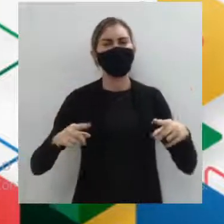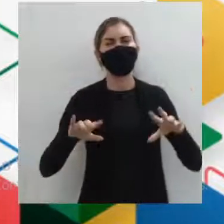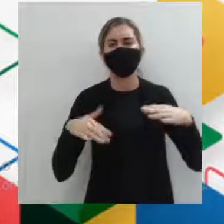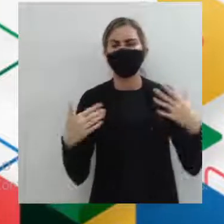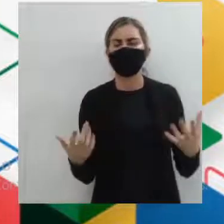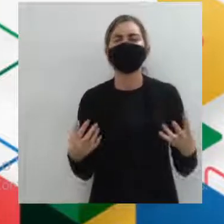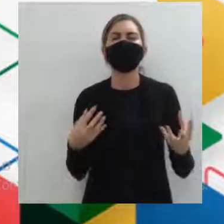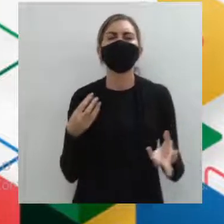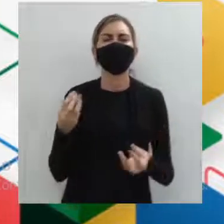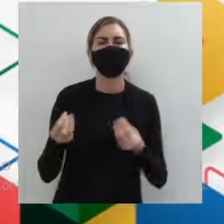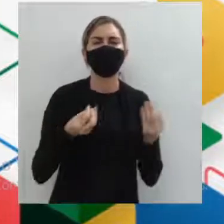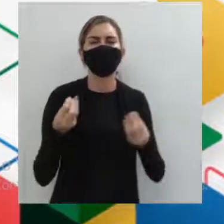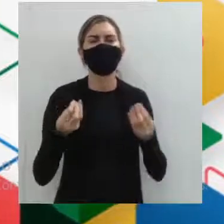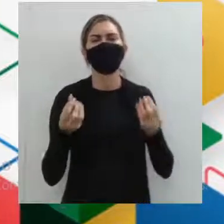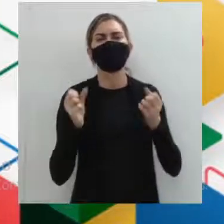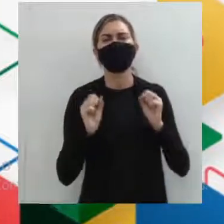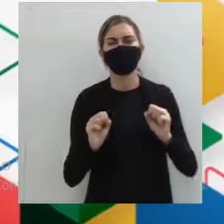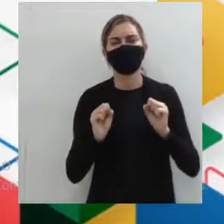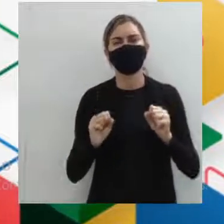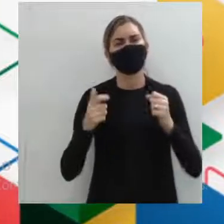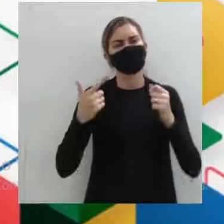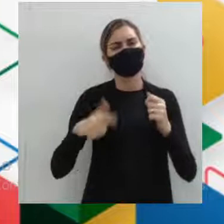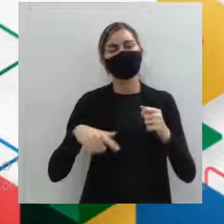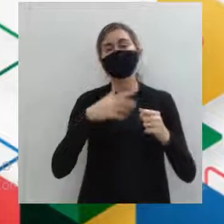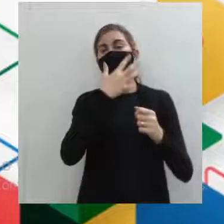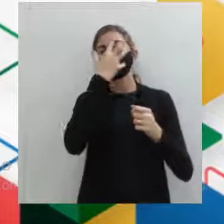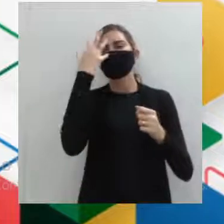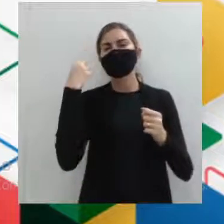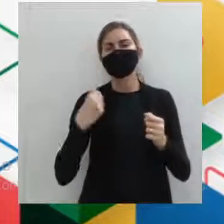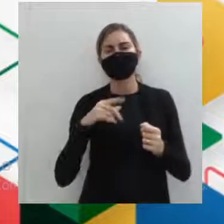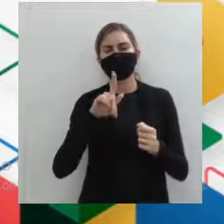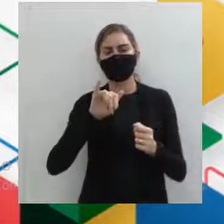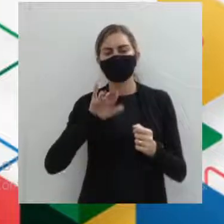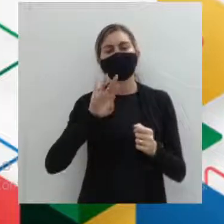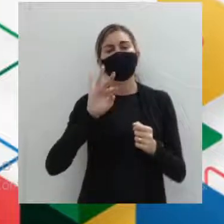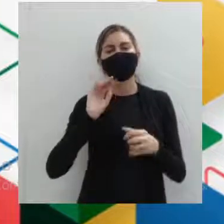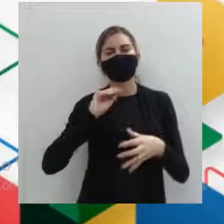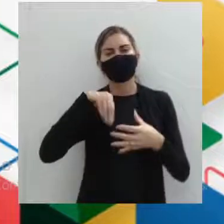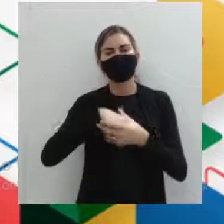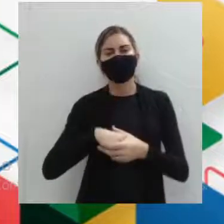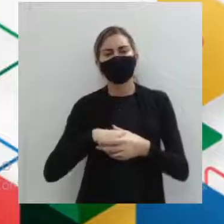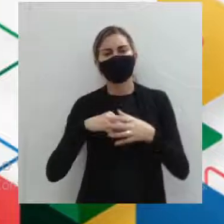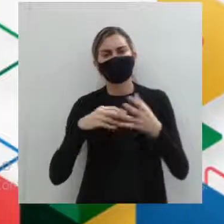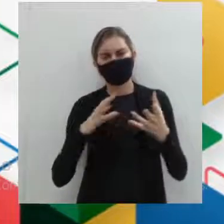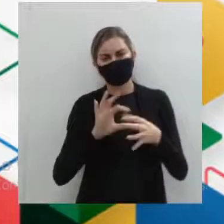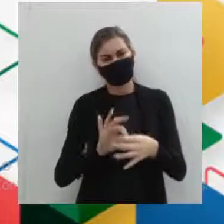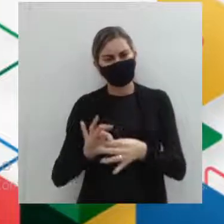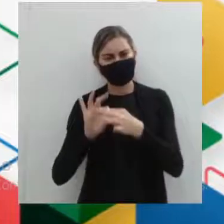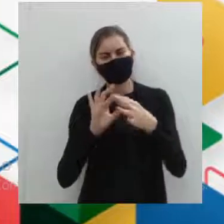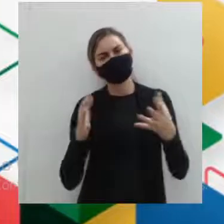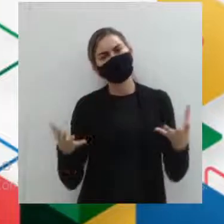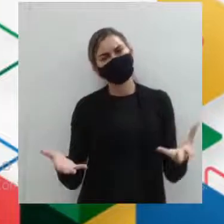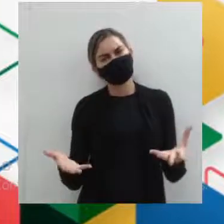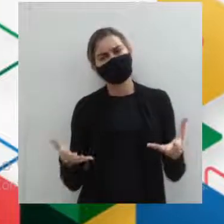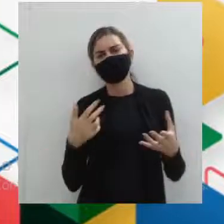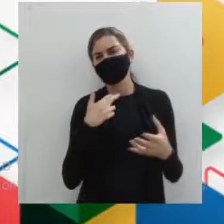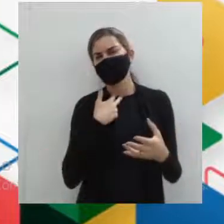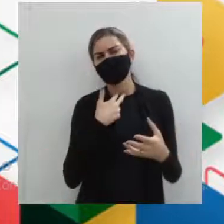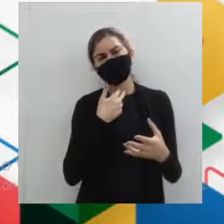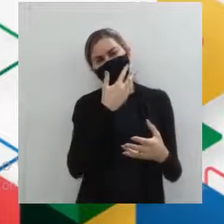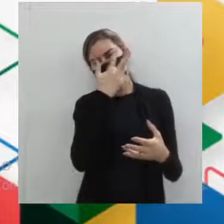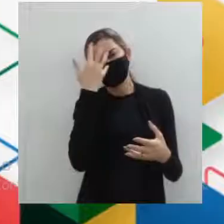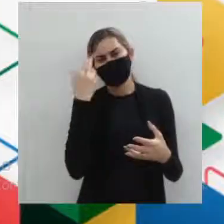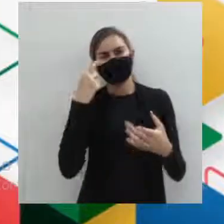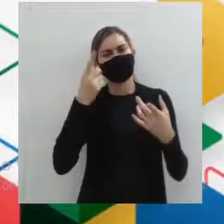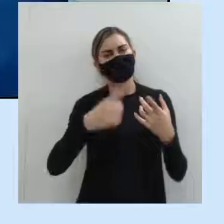como a gente pode, mais uma vez, esquecer da ginástica dentro desse universo? Não podemos.